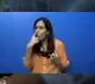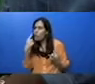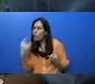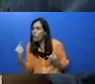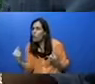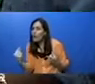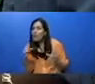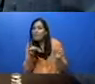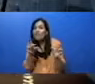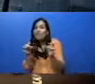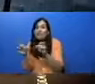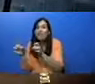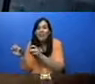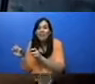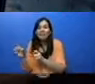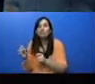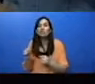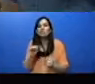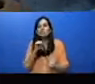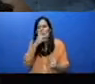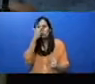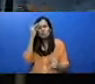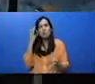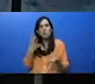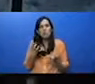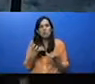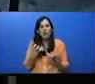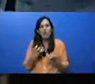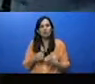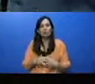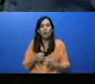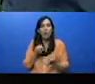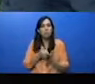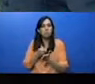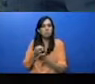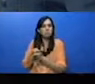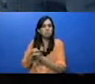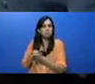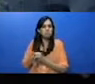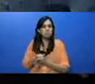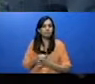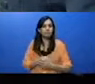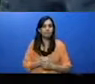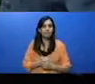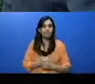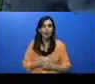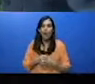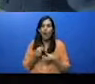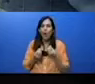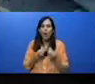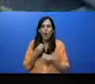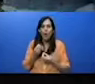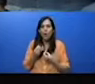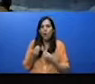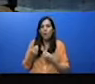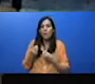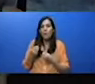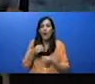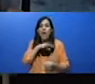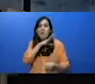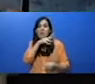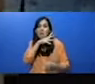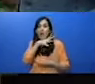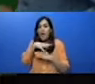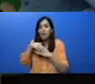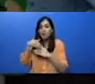até vender para criadores que querem ter estes animais, pessoas que querem ter esses animais como animais de estimação, lembrando que não